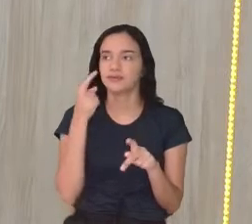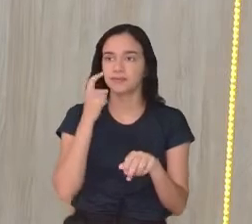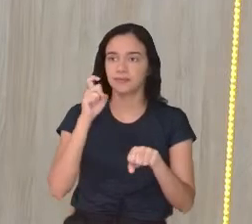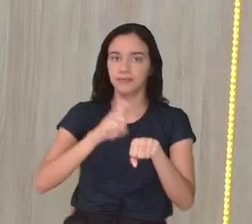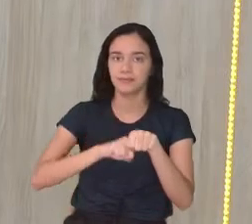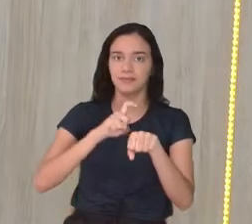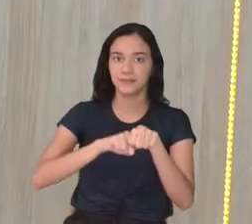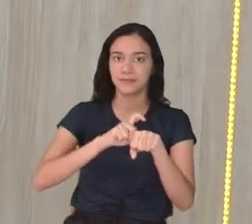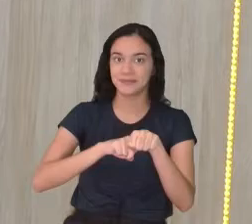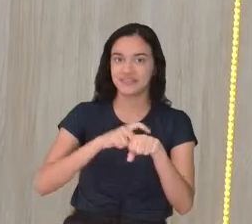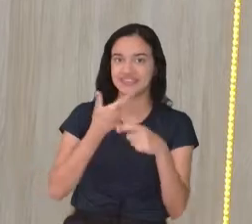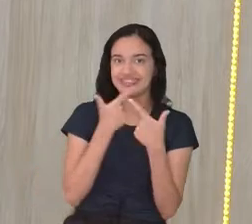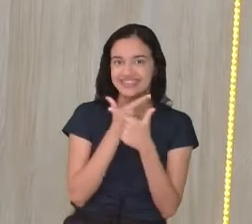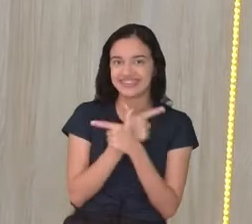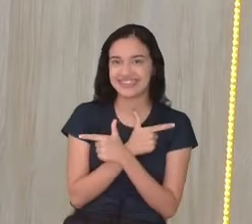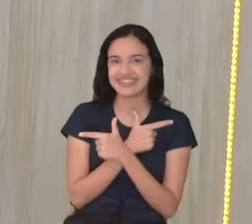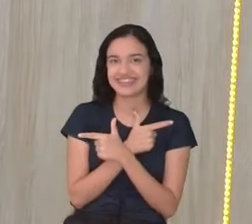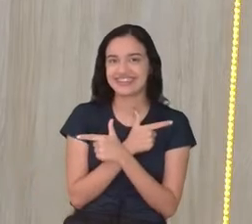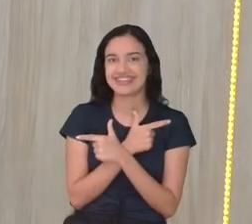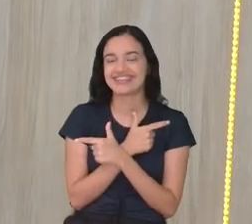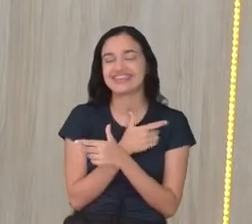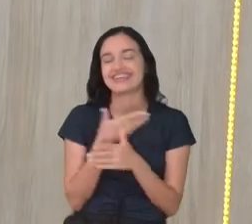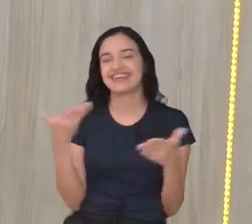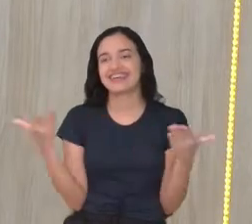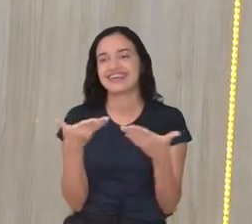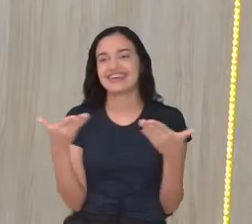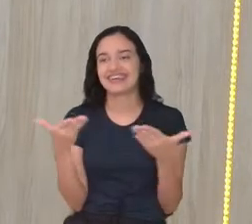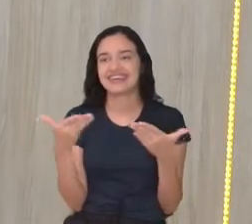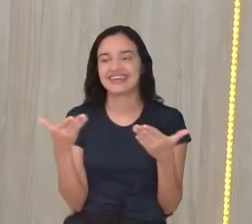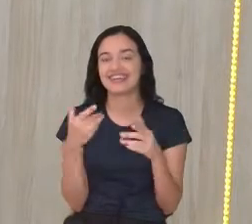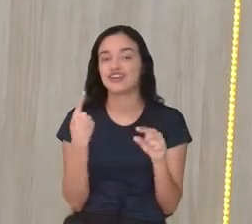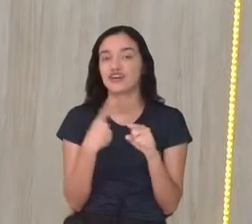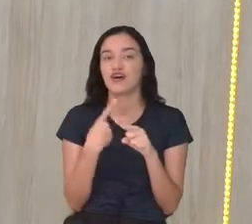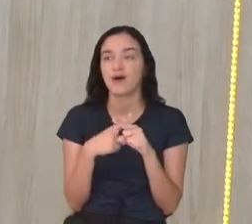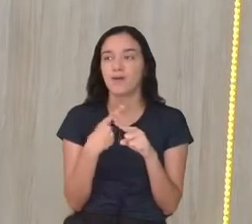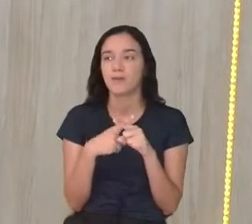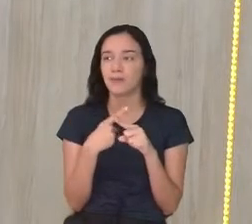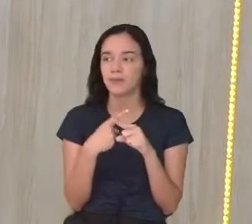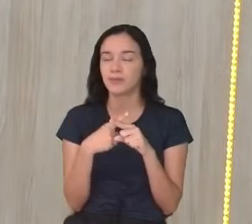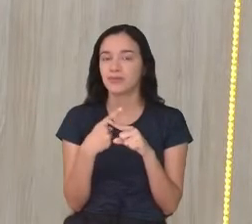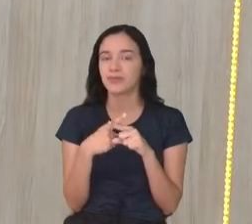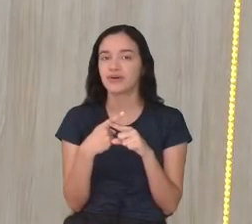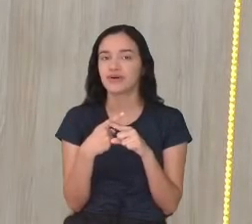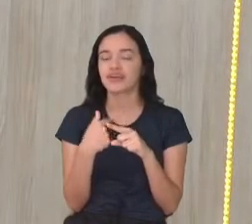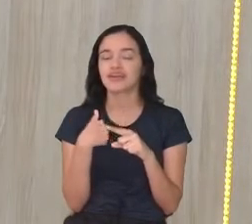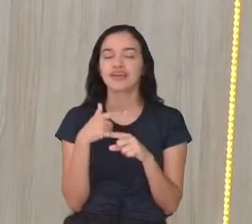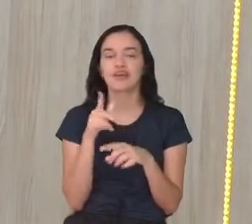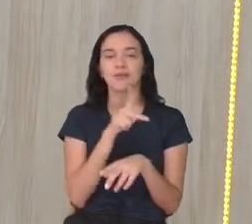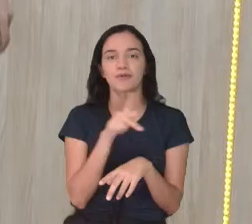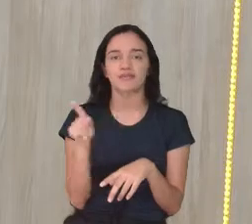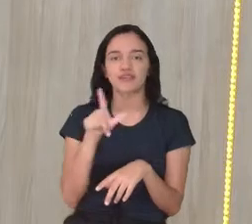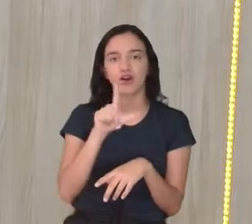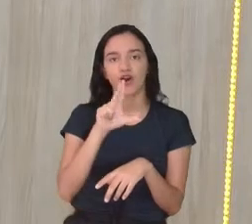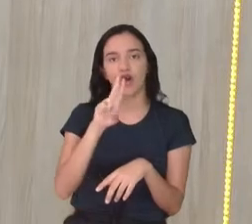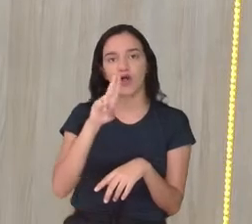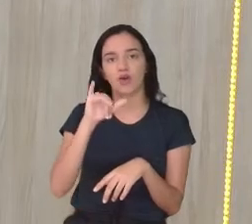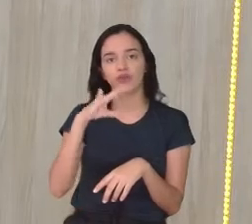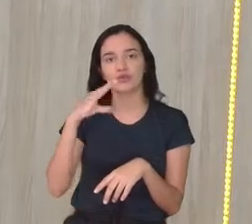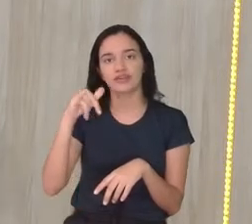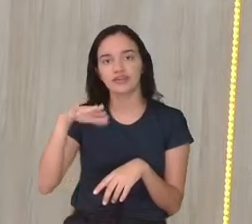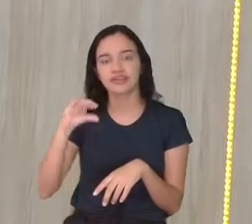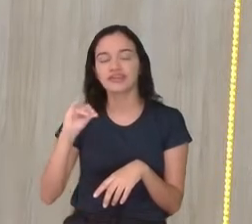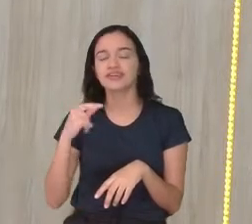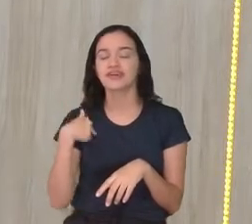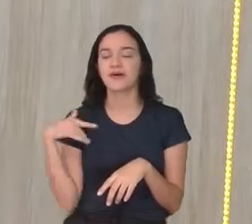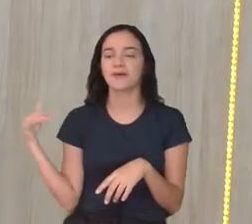Conferir. Vamos entrar nos acréscimos É agora. porque o professor Luciano passou ali olhando, né? Aí eu disse, deixa eu dar um visto, confere